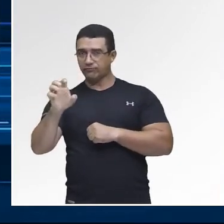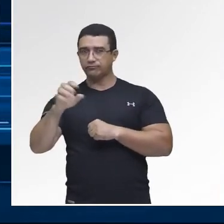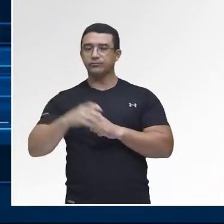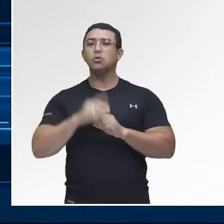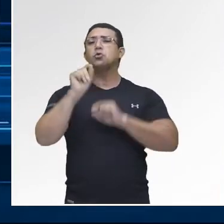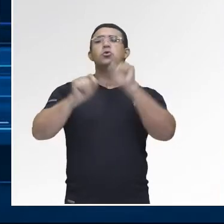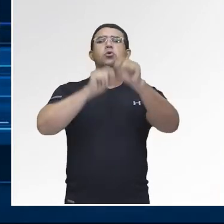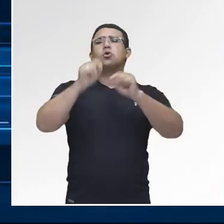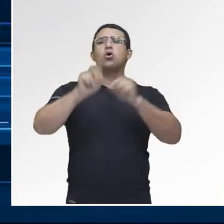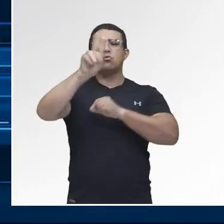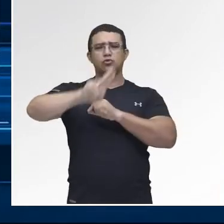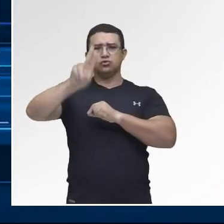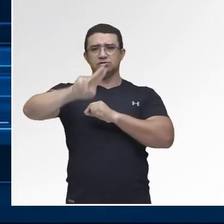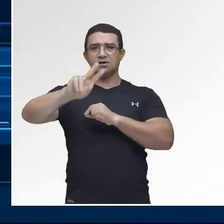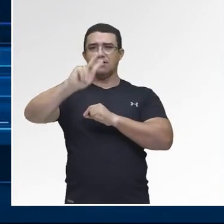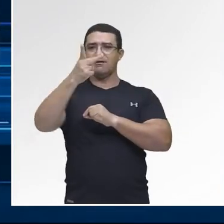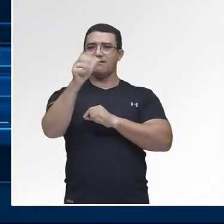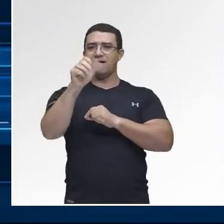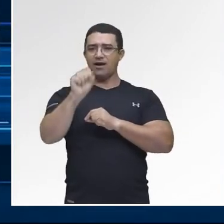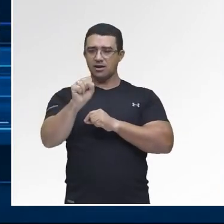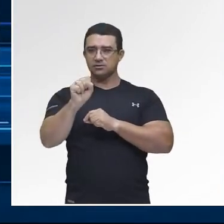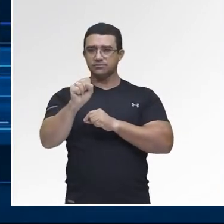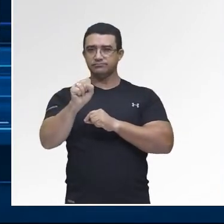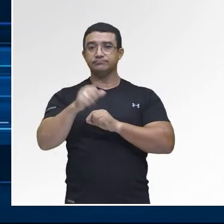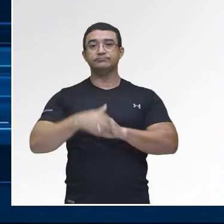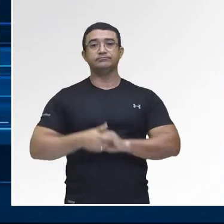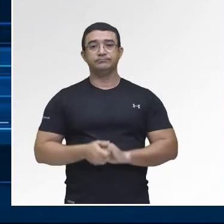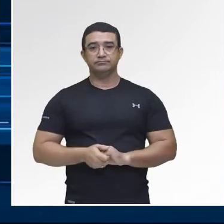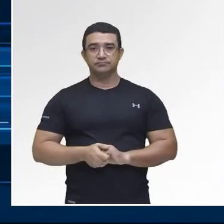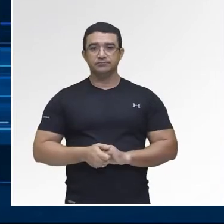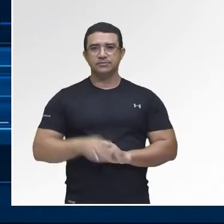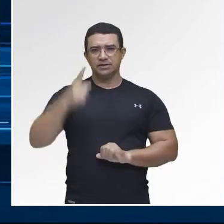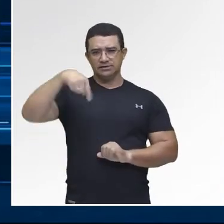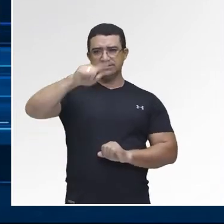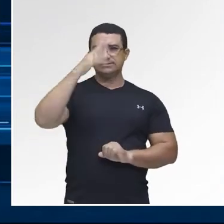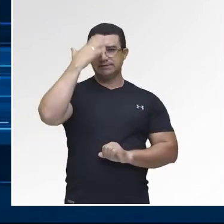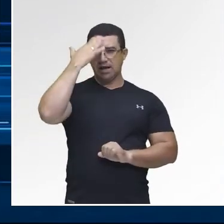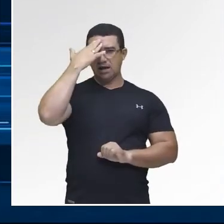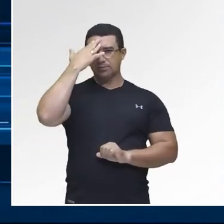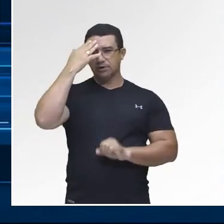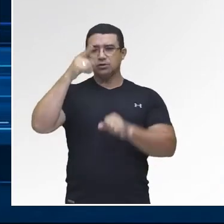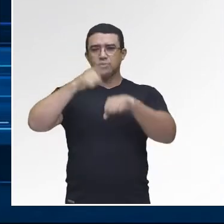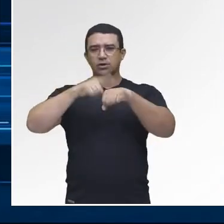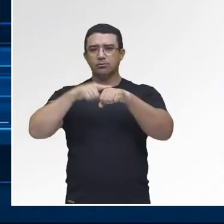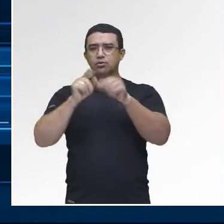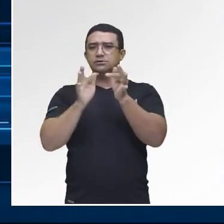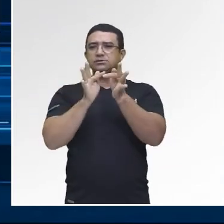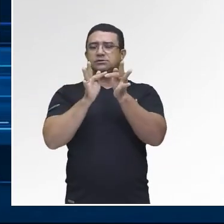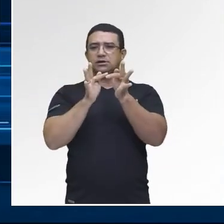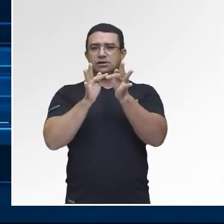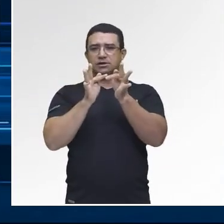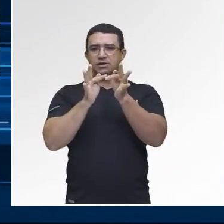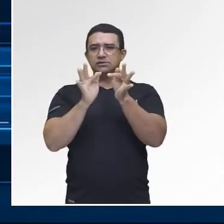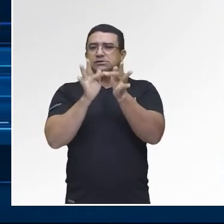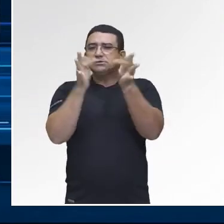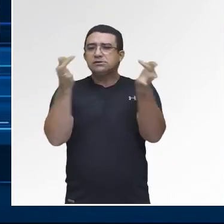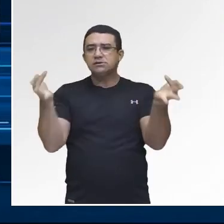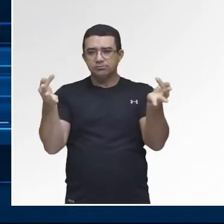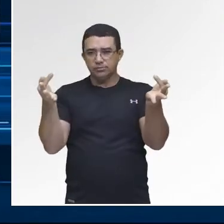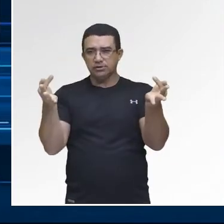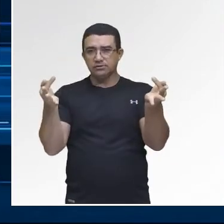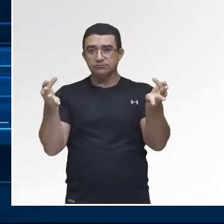utilizo has ou have? Nós já sabemos que no Simple Present nós temos, né, a